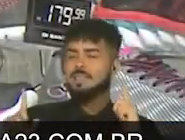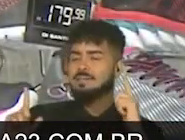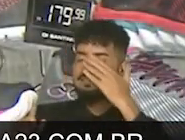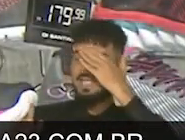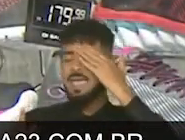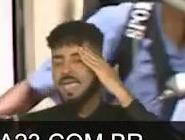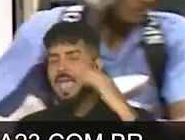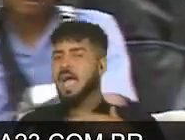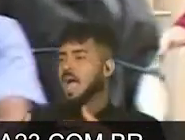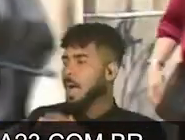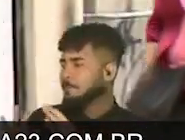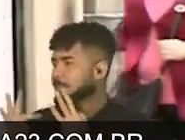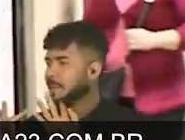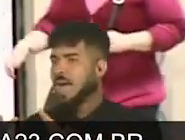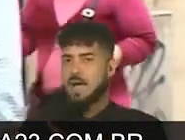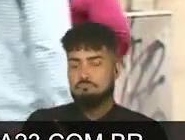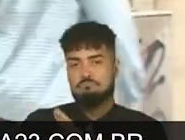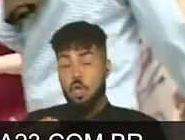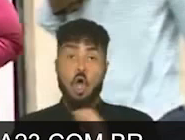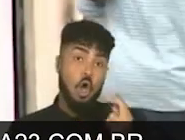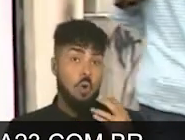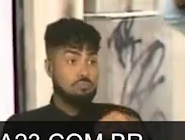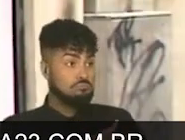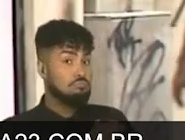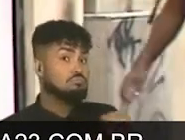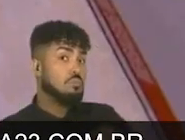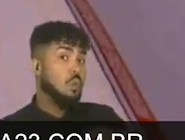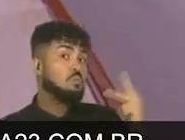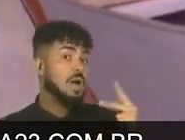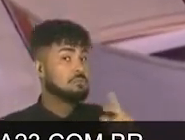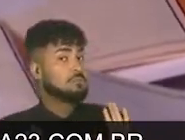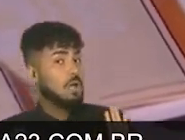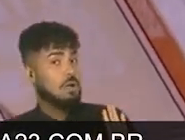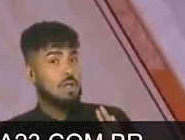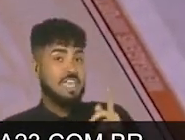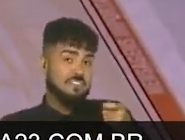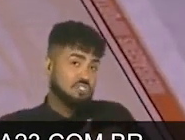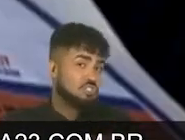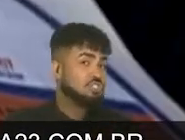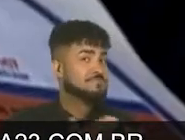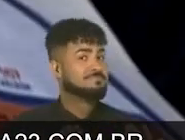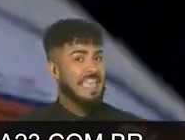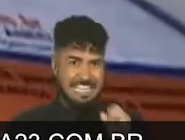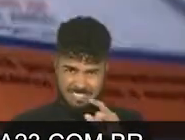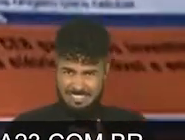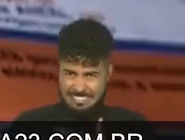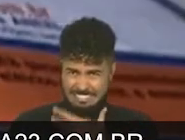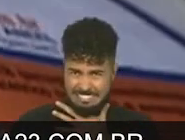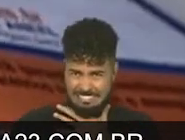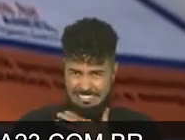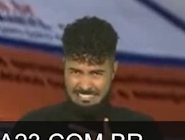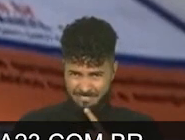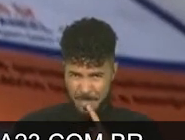com a família. Ou quem sabe criar uma poupança e investir. Mas quem está no vermelho, a dica é priorizar